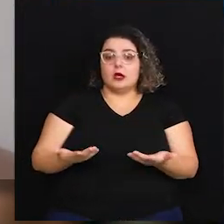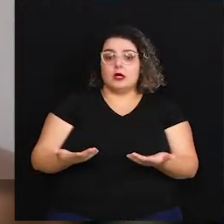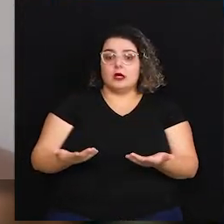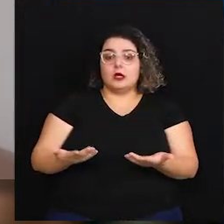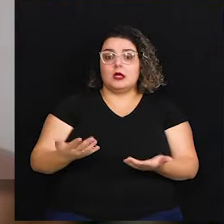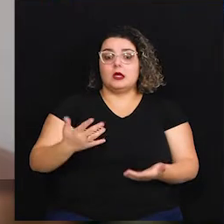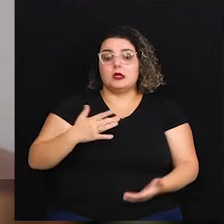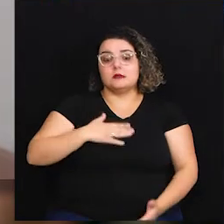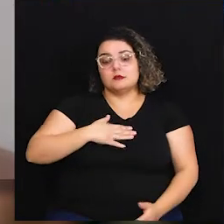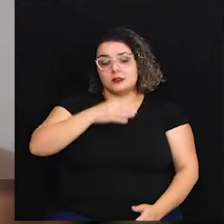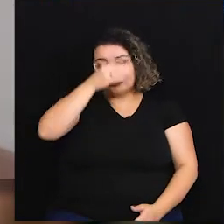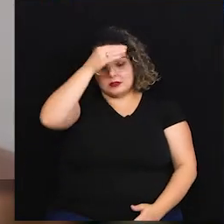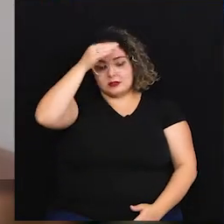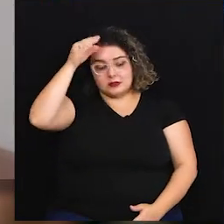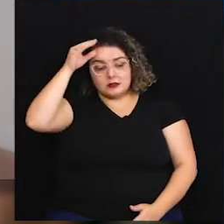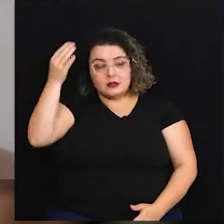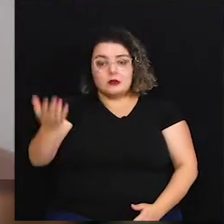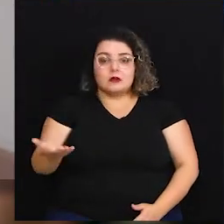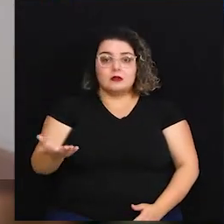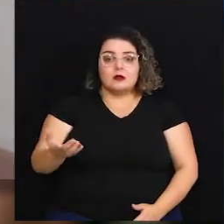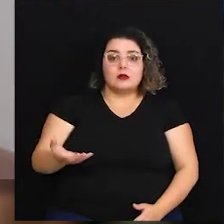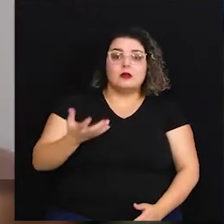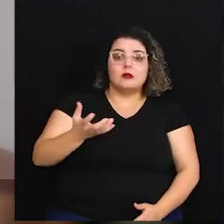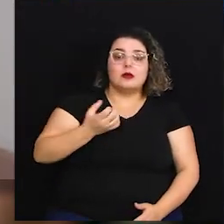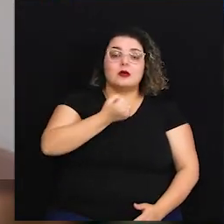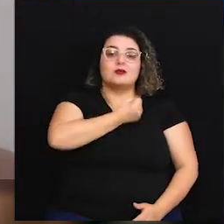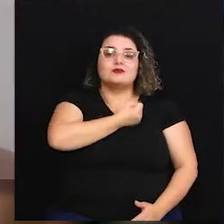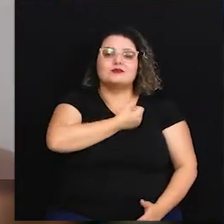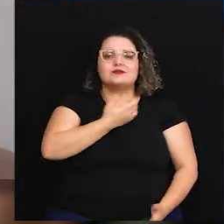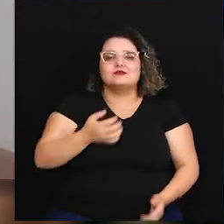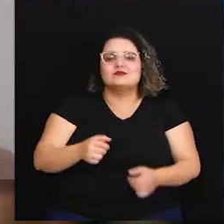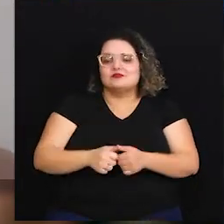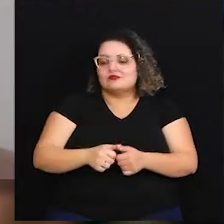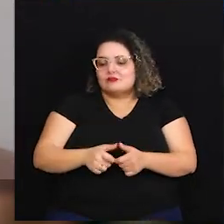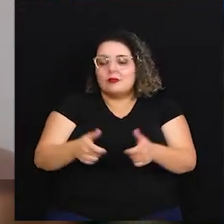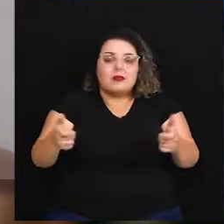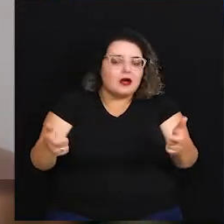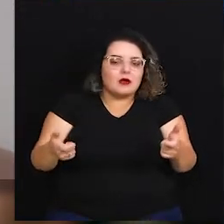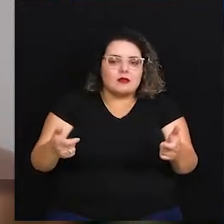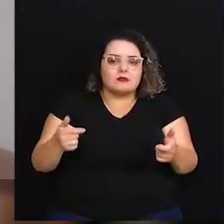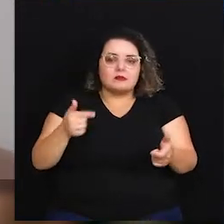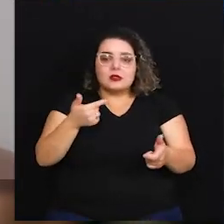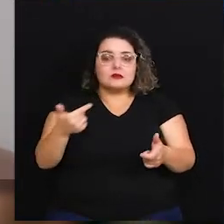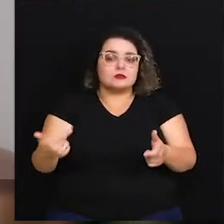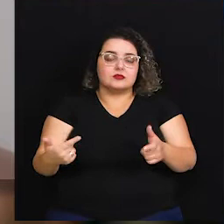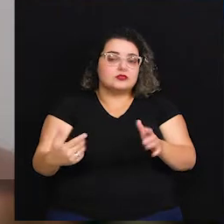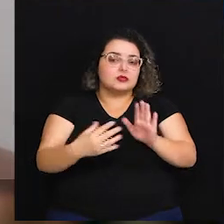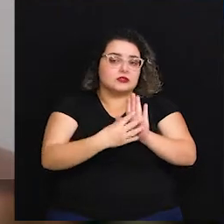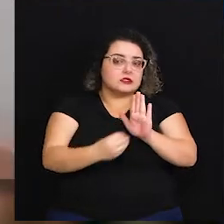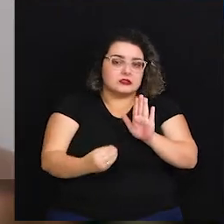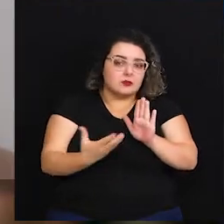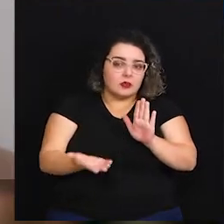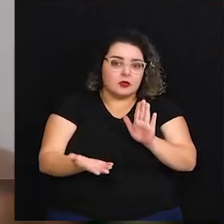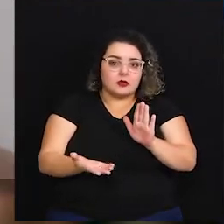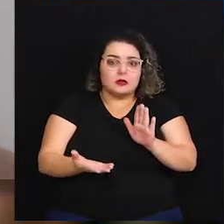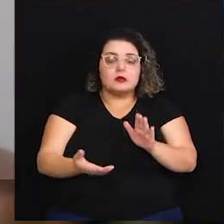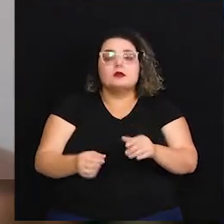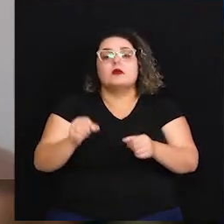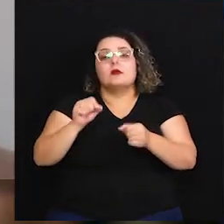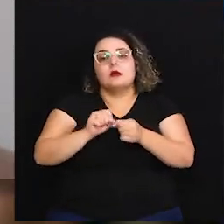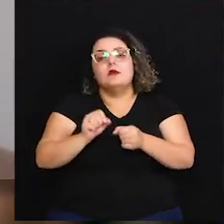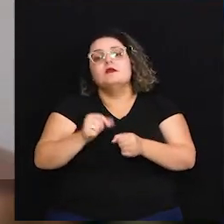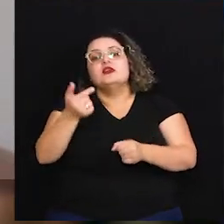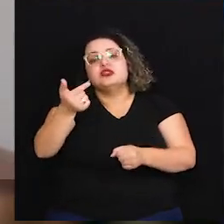as minhas clientes reclamavam, Amanda, eu quero então numeração. E os fornecedores nunca tinham desse modelo, né? Então, eu consegui recriar